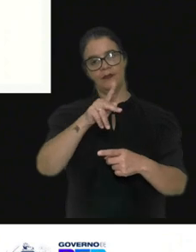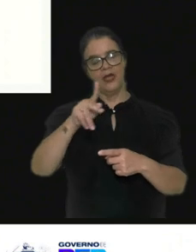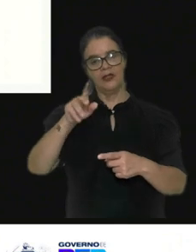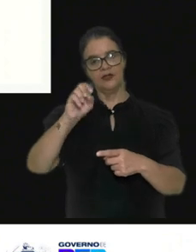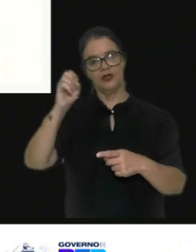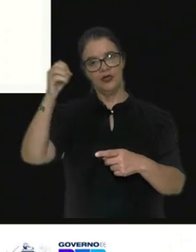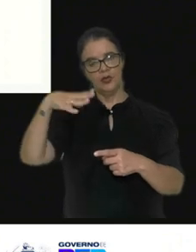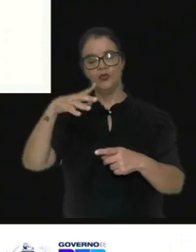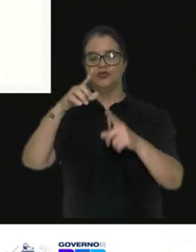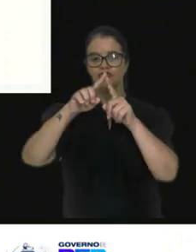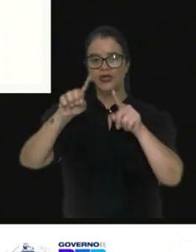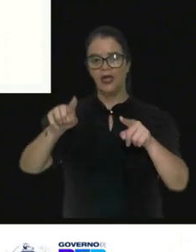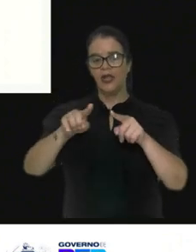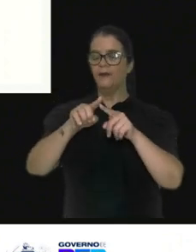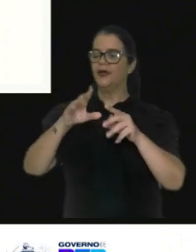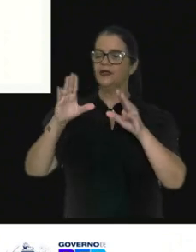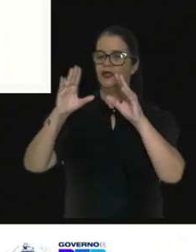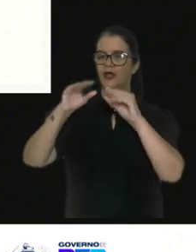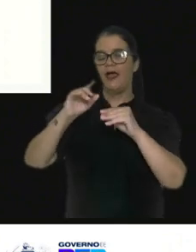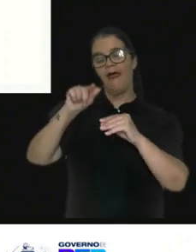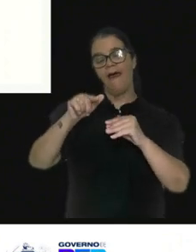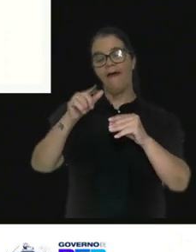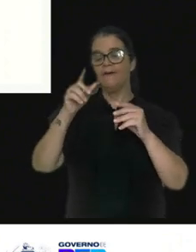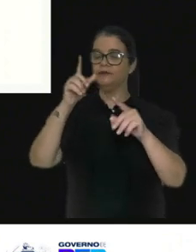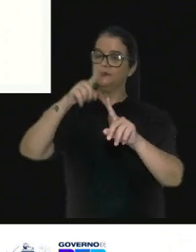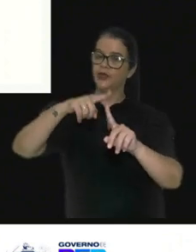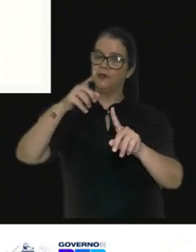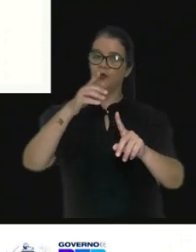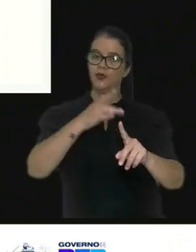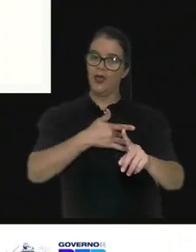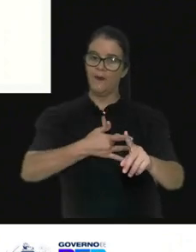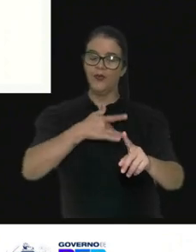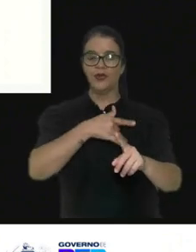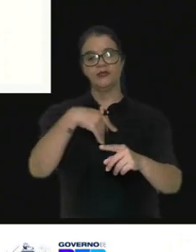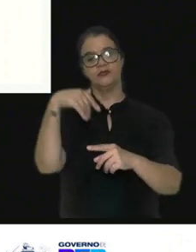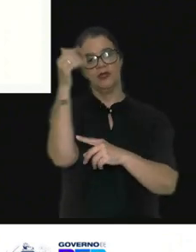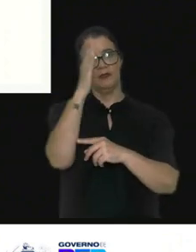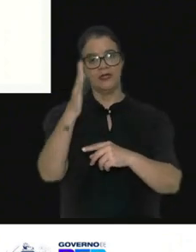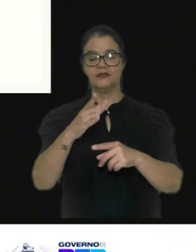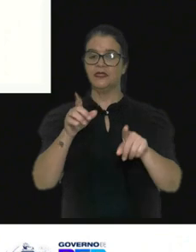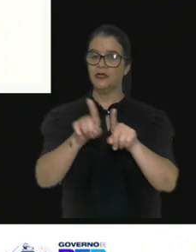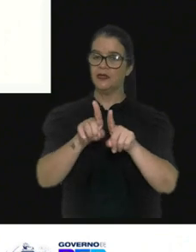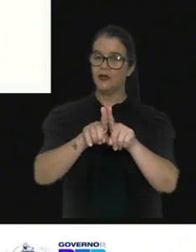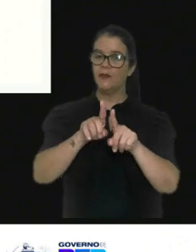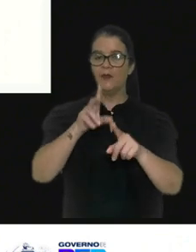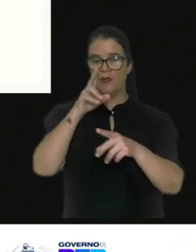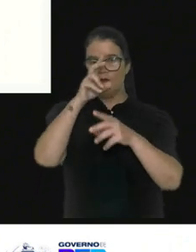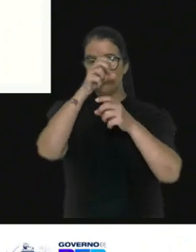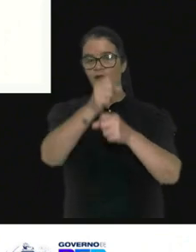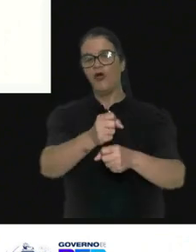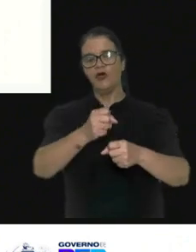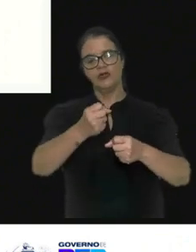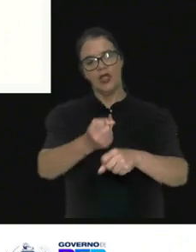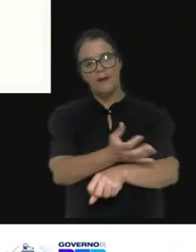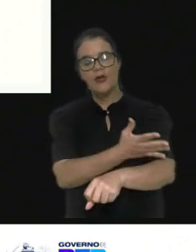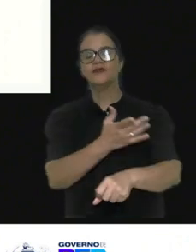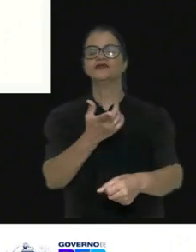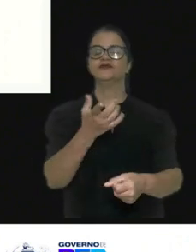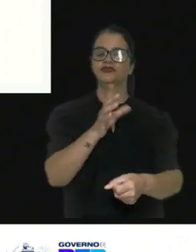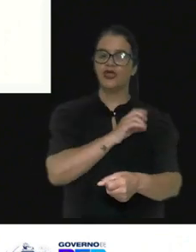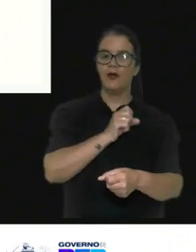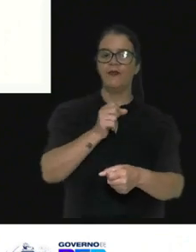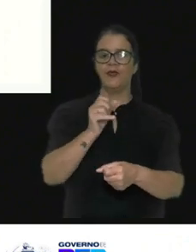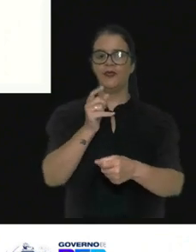um exemplo típico da poesia romântica brasileira, pois o eu lírico expressa emoções intensas de amor, desejo e tristeza.